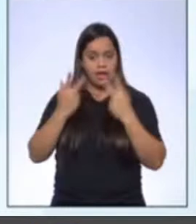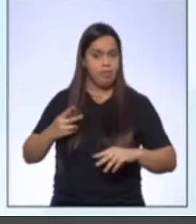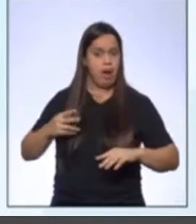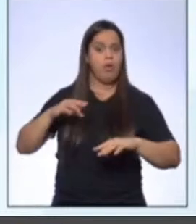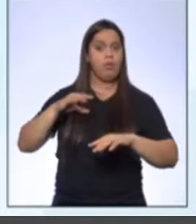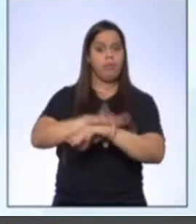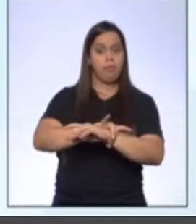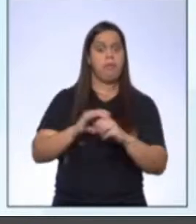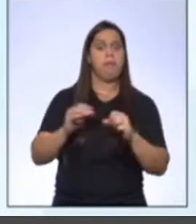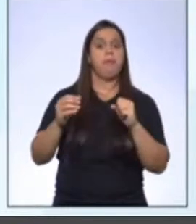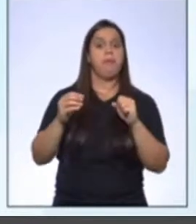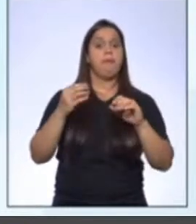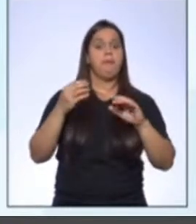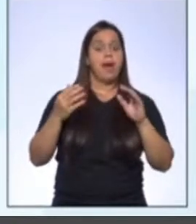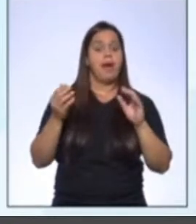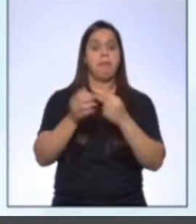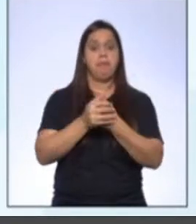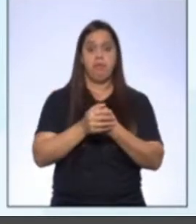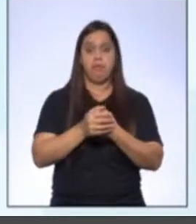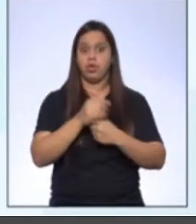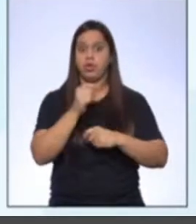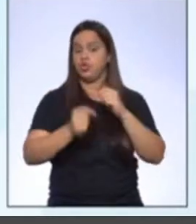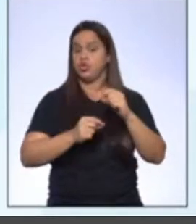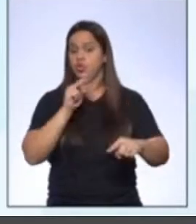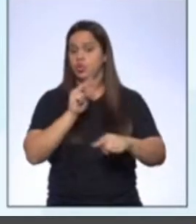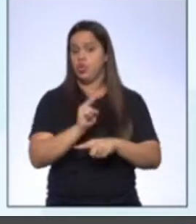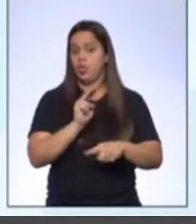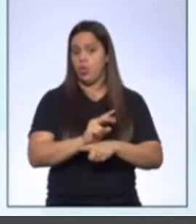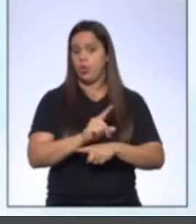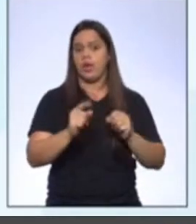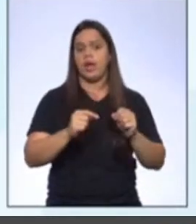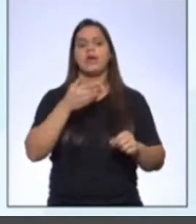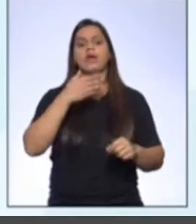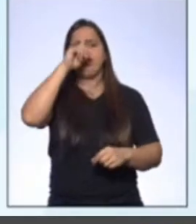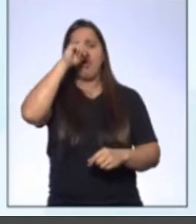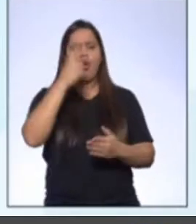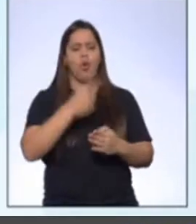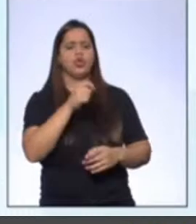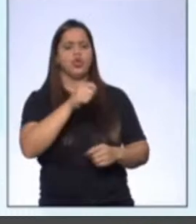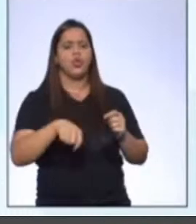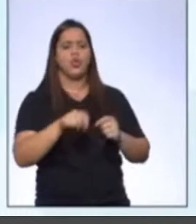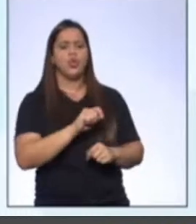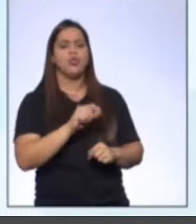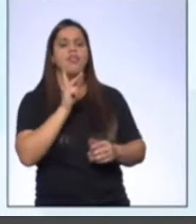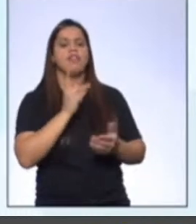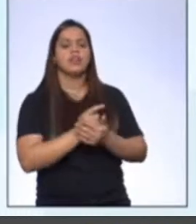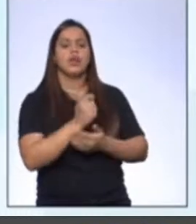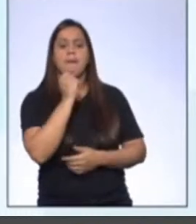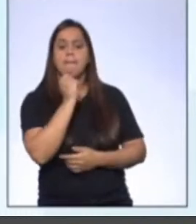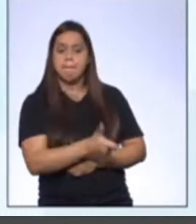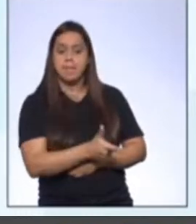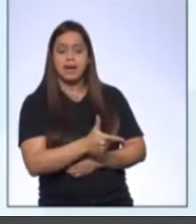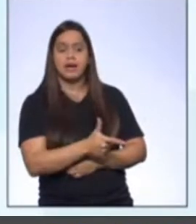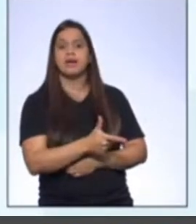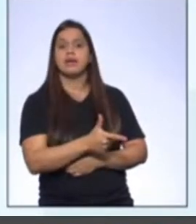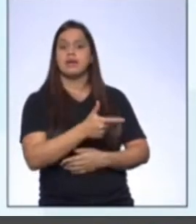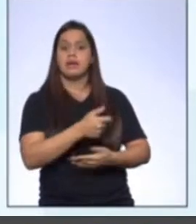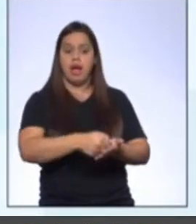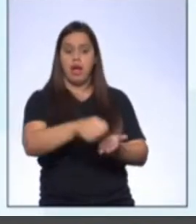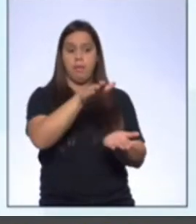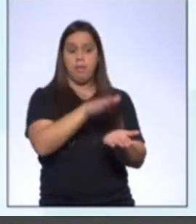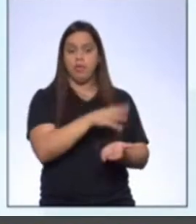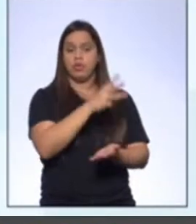uma indenização por prejuízos causados pela destruição de colmeias, no valor de 3.500